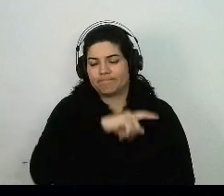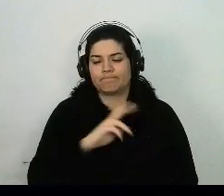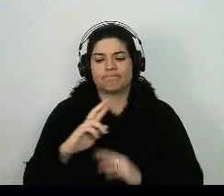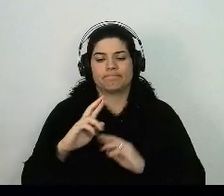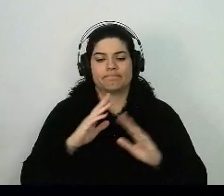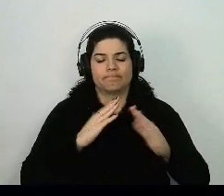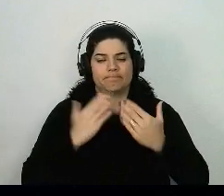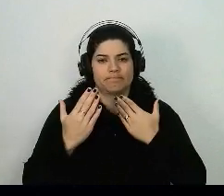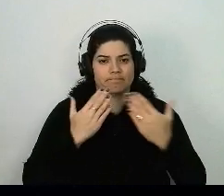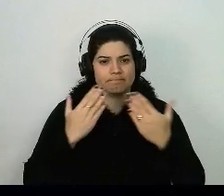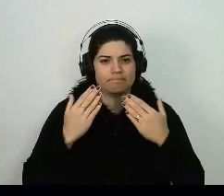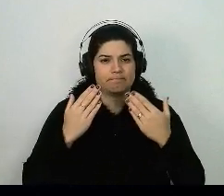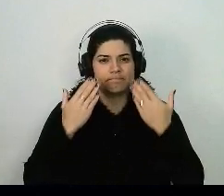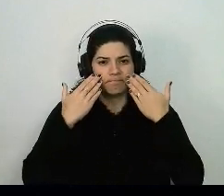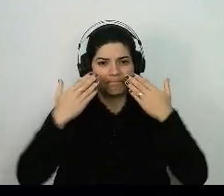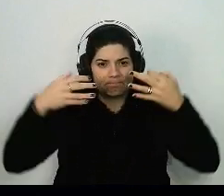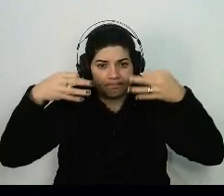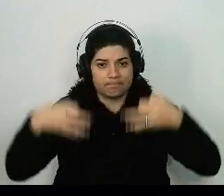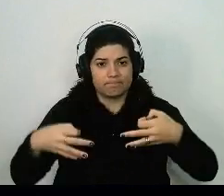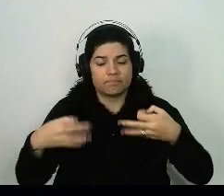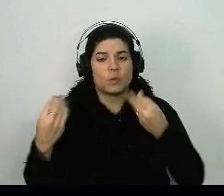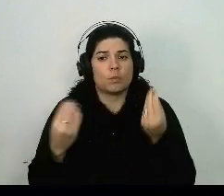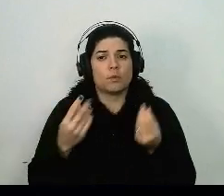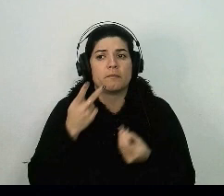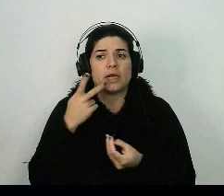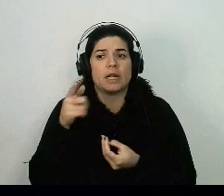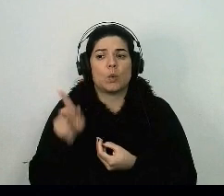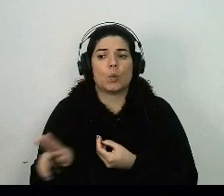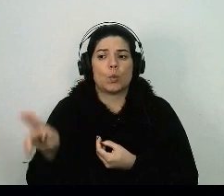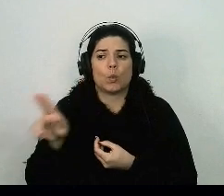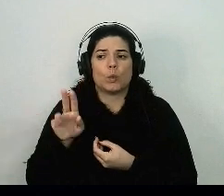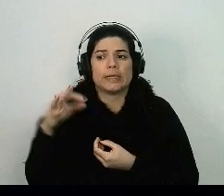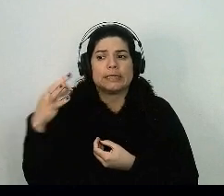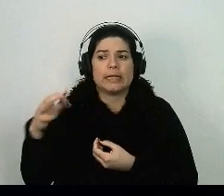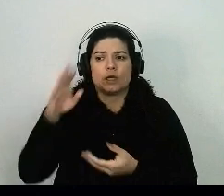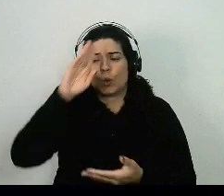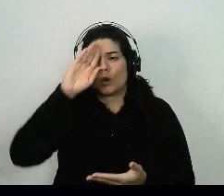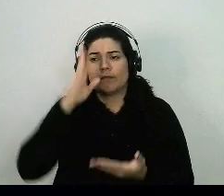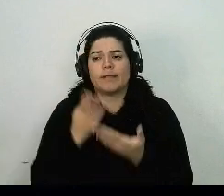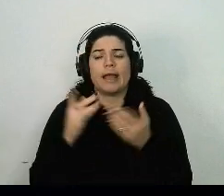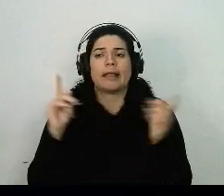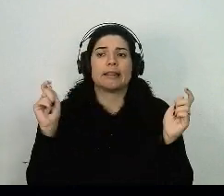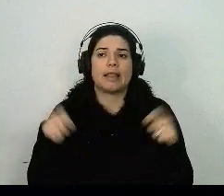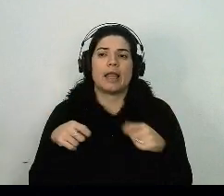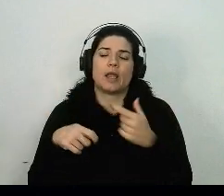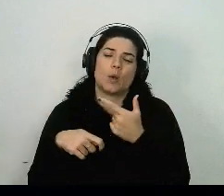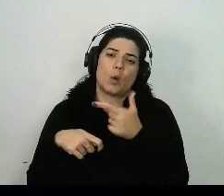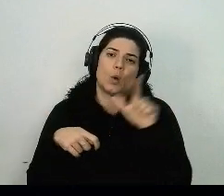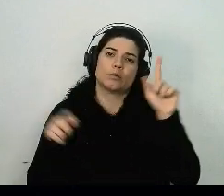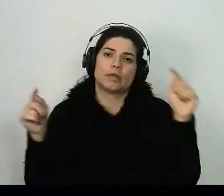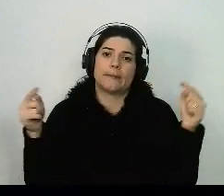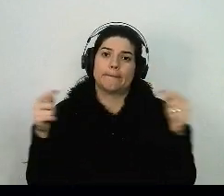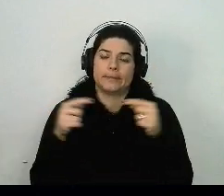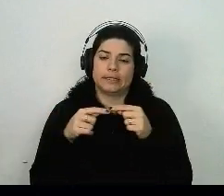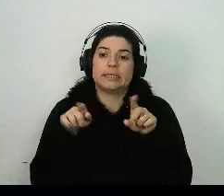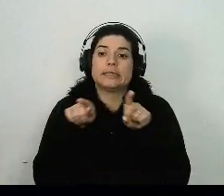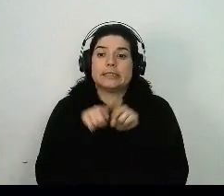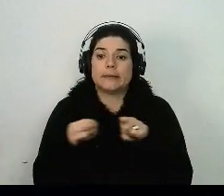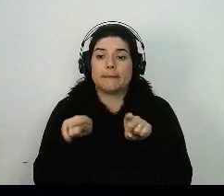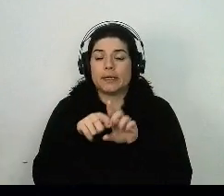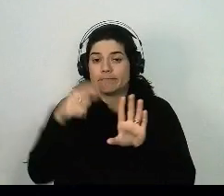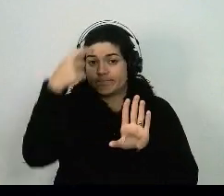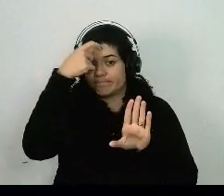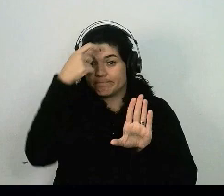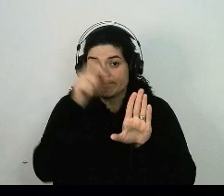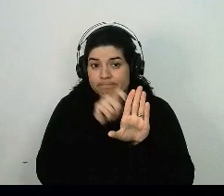transparência, como que eu vou dizer para ele como que ele usa de forma confiável? Né? Então, isso é uma outra coisa. Outra coisa, viés e equidade.